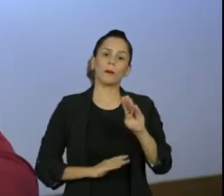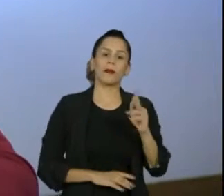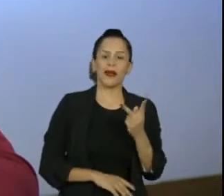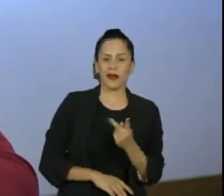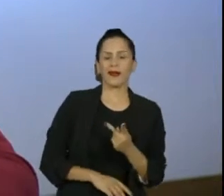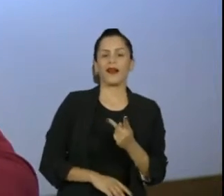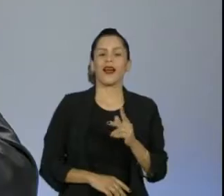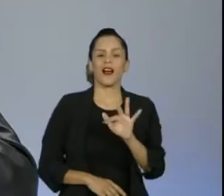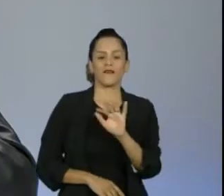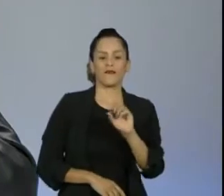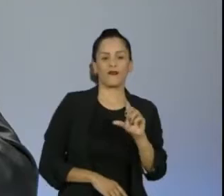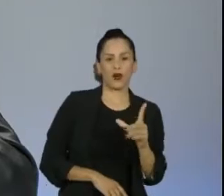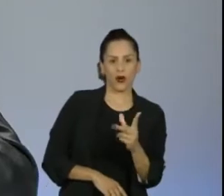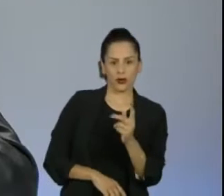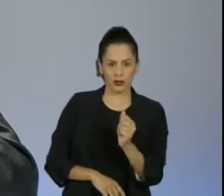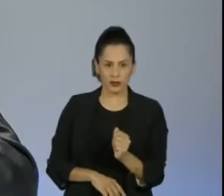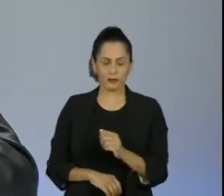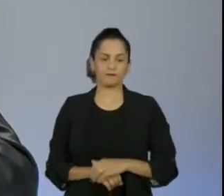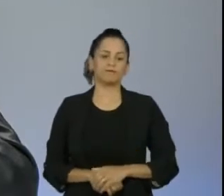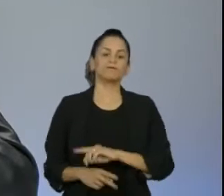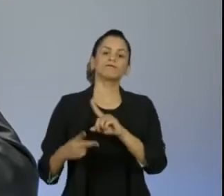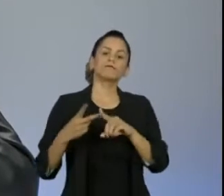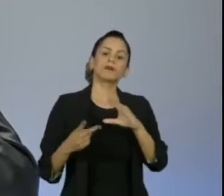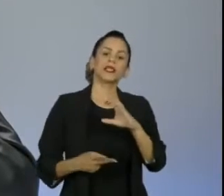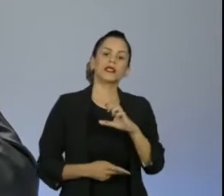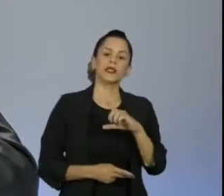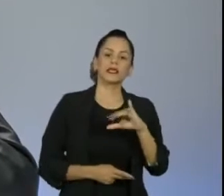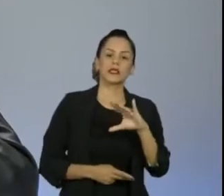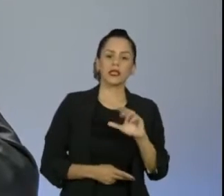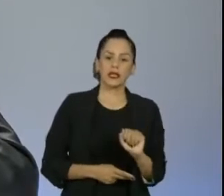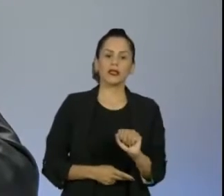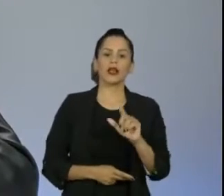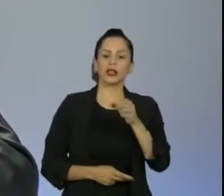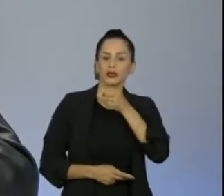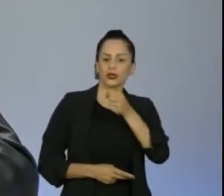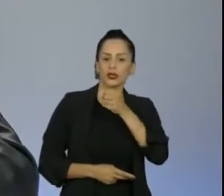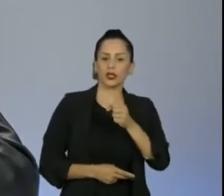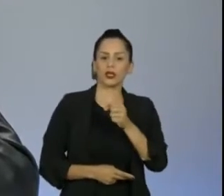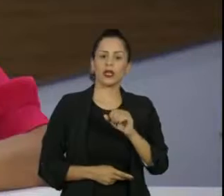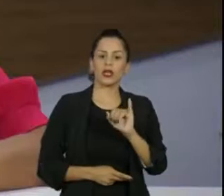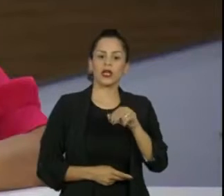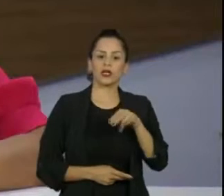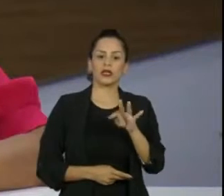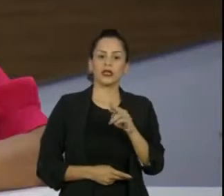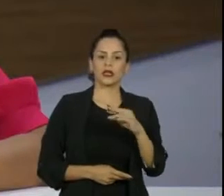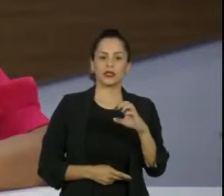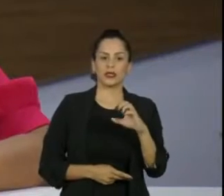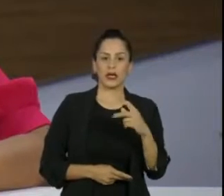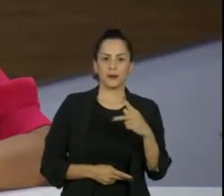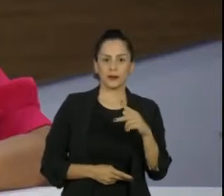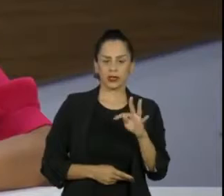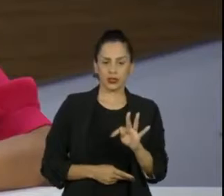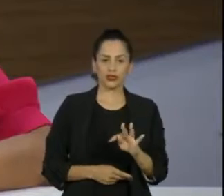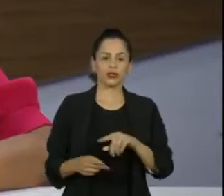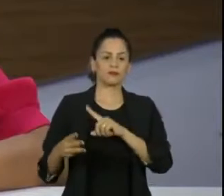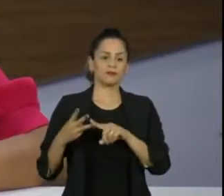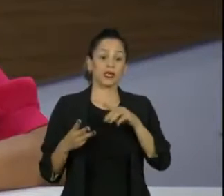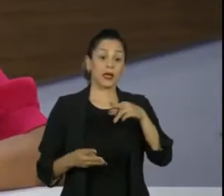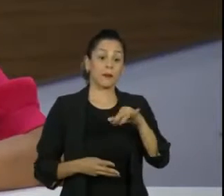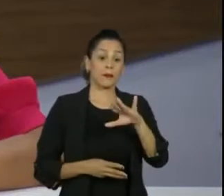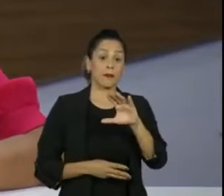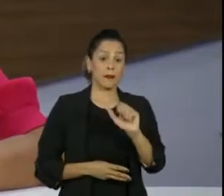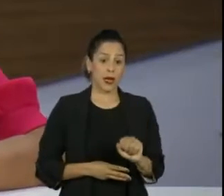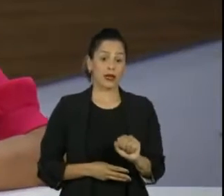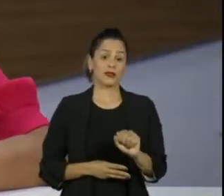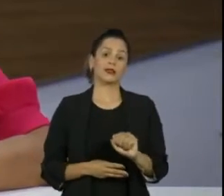de São Paulo. Cecília Oliveira, jornalista do site The Intercept Brasil. Márcia Maria Cruz, jornalista do jornal